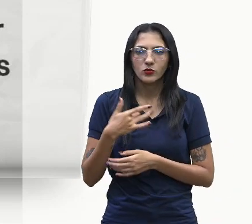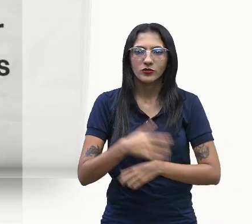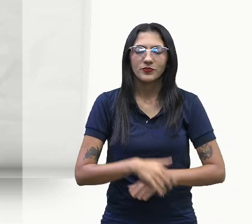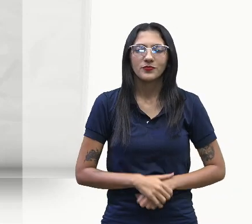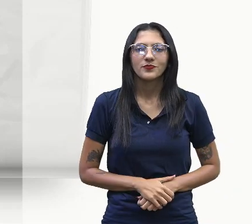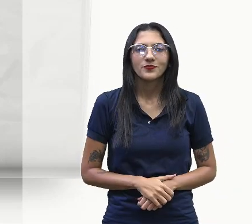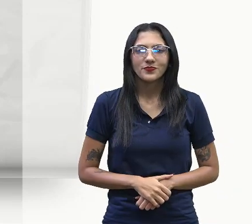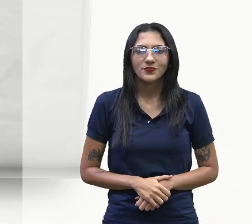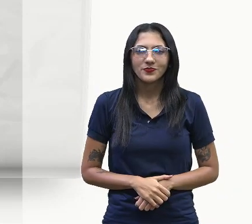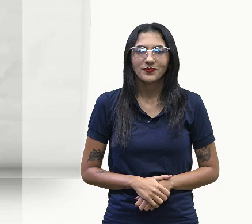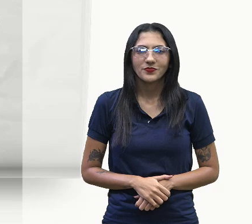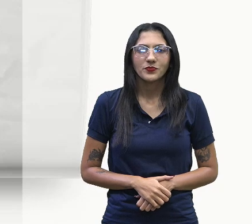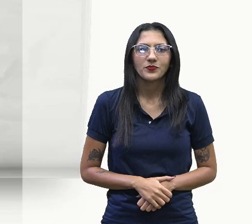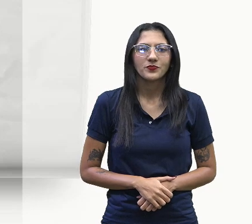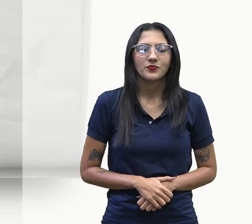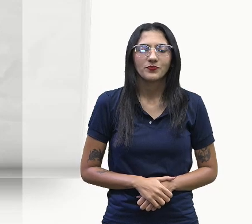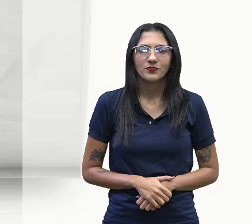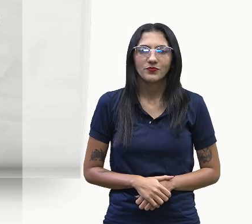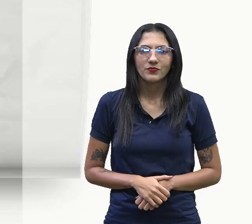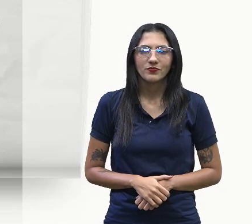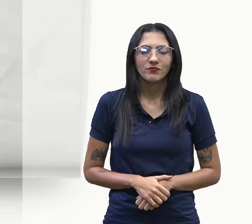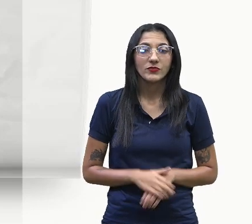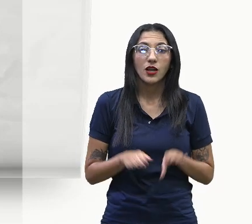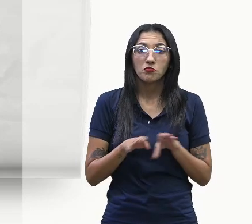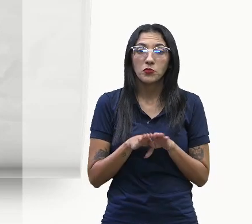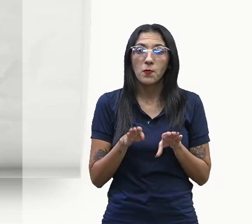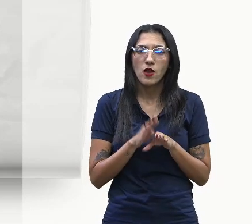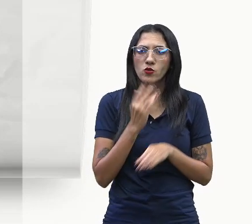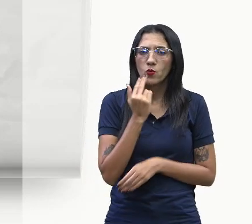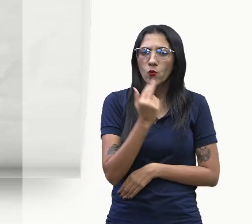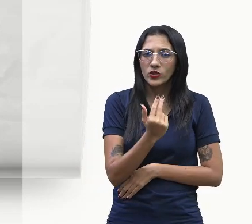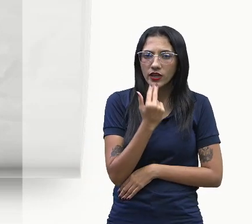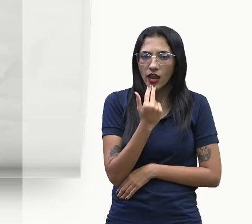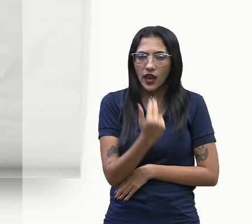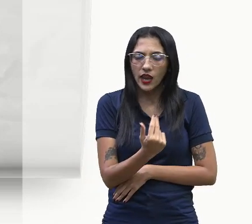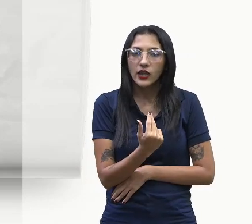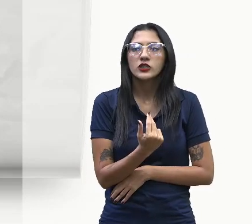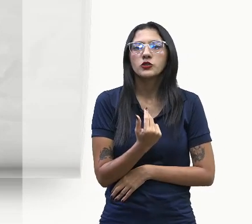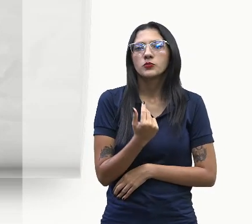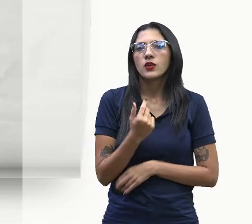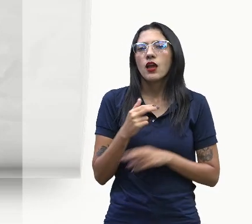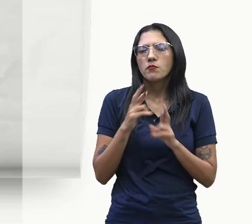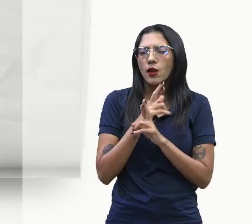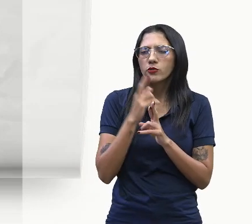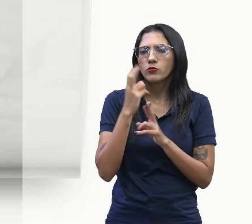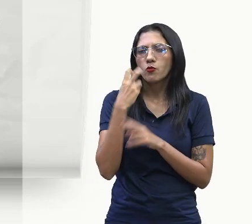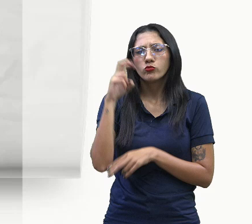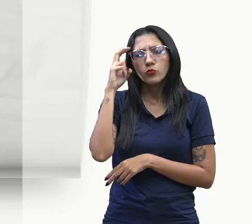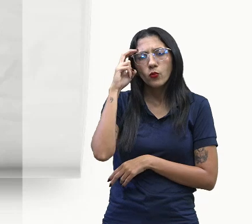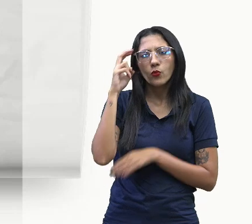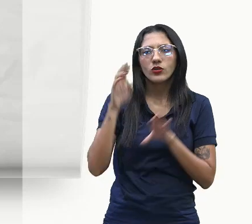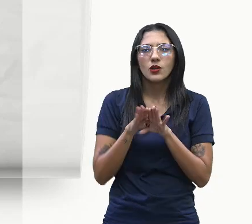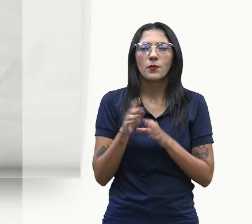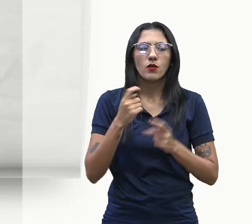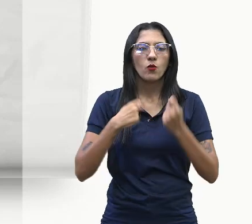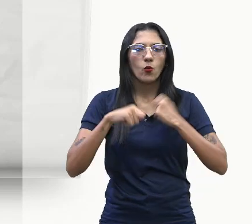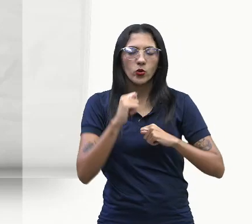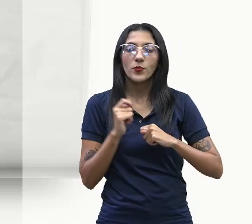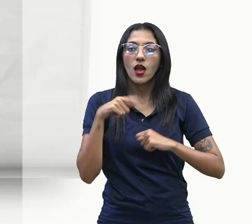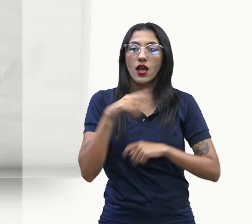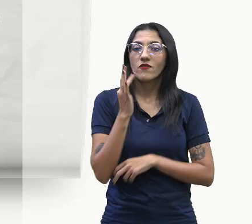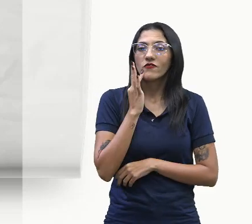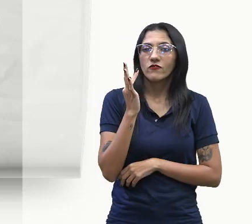antioxidantes. Continuando, com seu valor nutricional, cultural e econômico, o